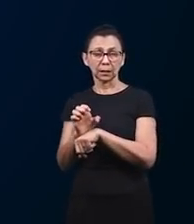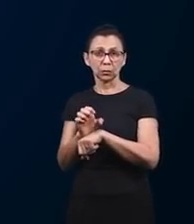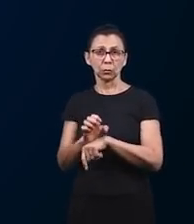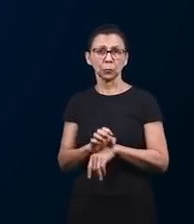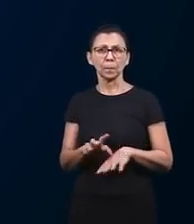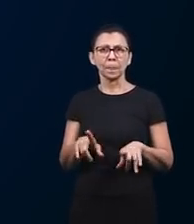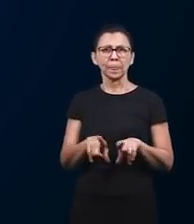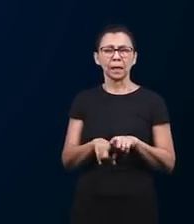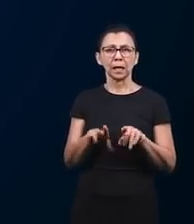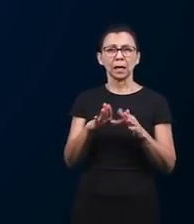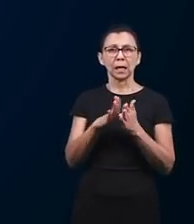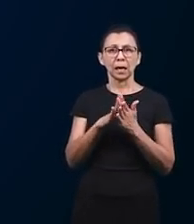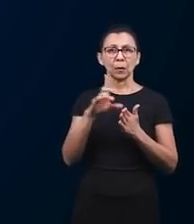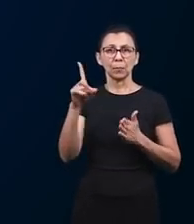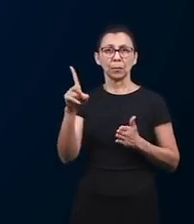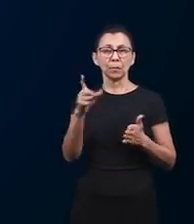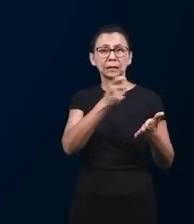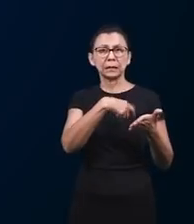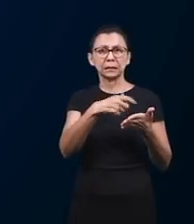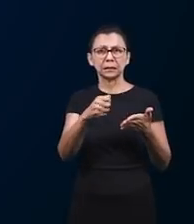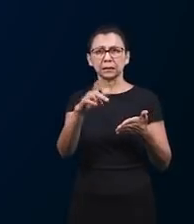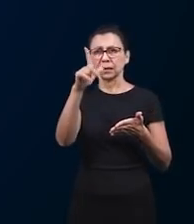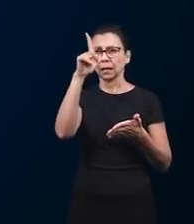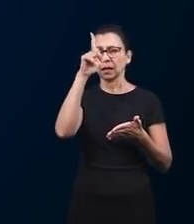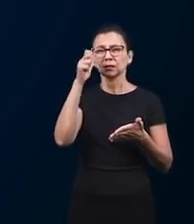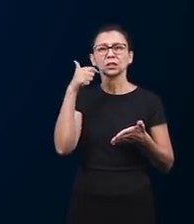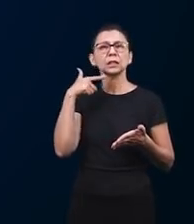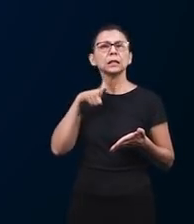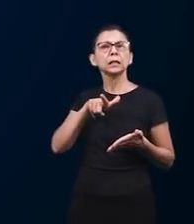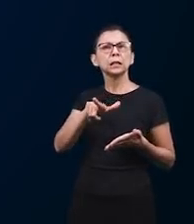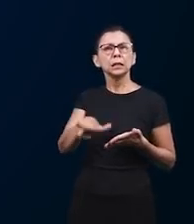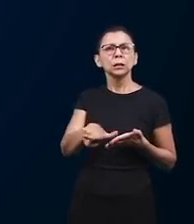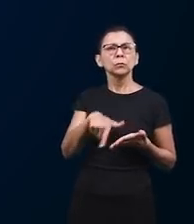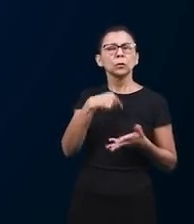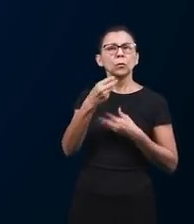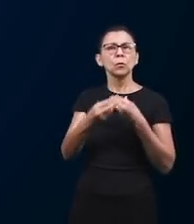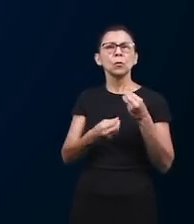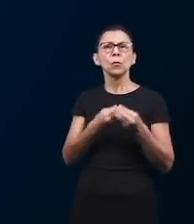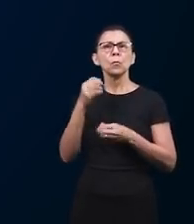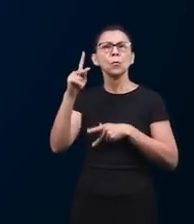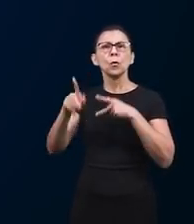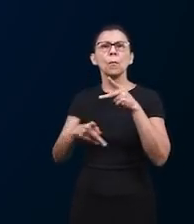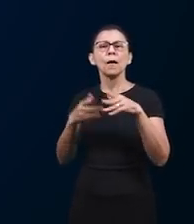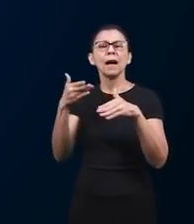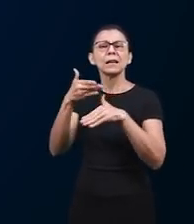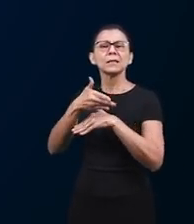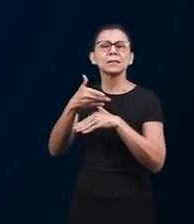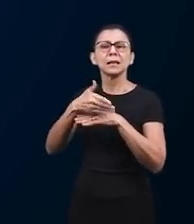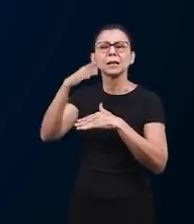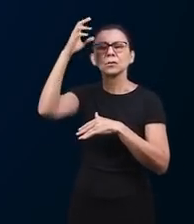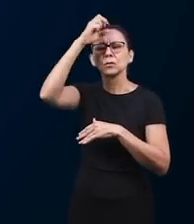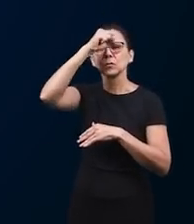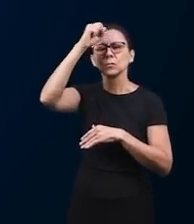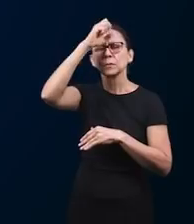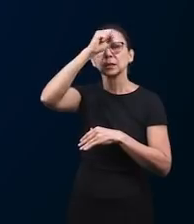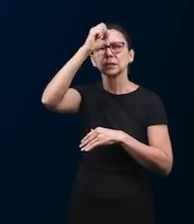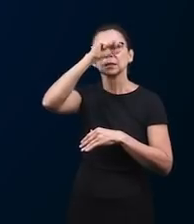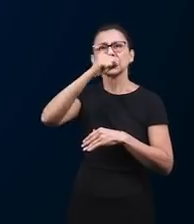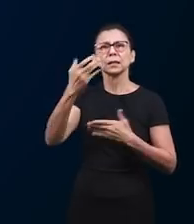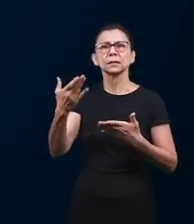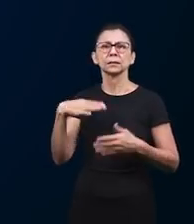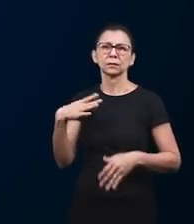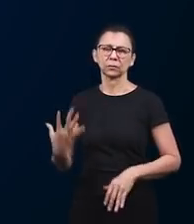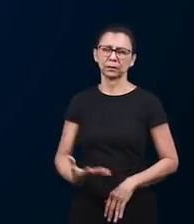idioma dominado apenas pelos religiosos, dificultando que o povo tivesse acesso, compreendesse e